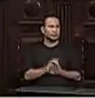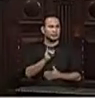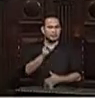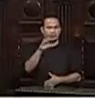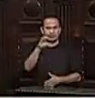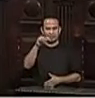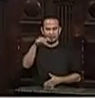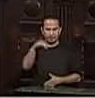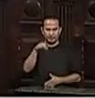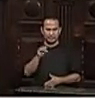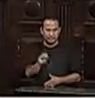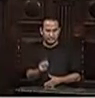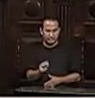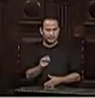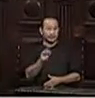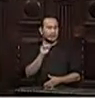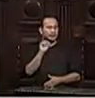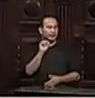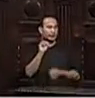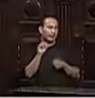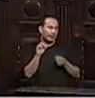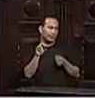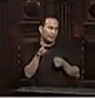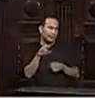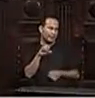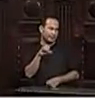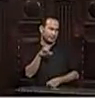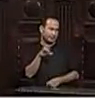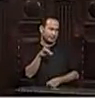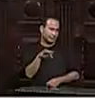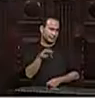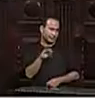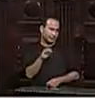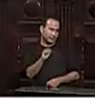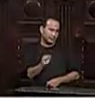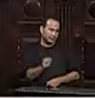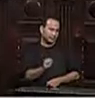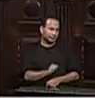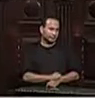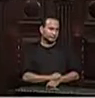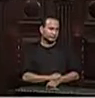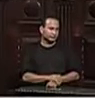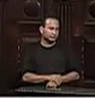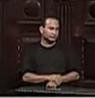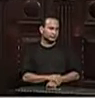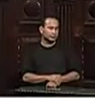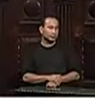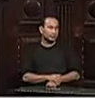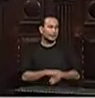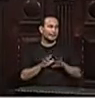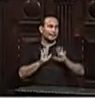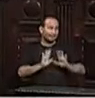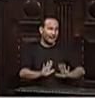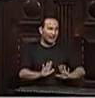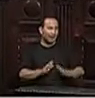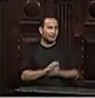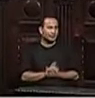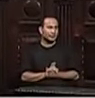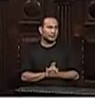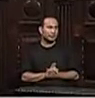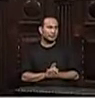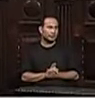o puxador da receita. Praticamente 80% é ICMS. Mas o governo